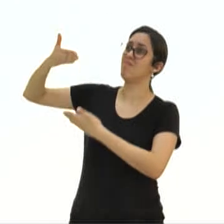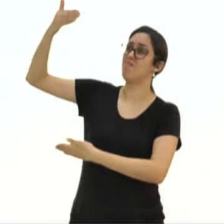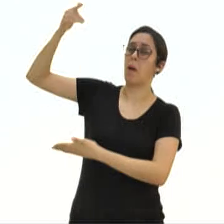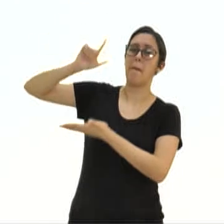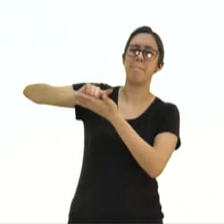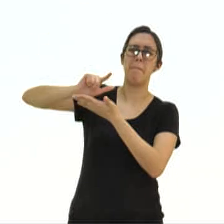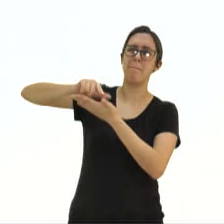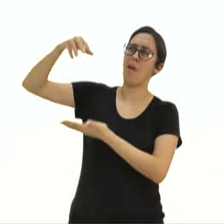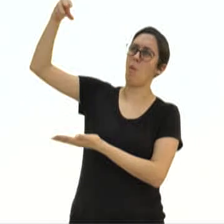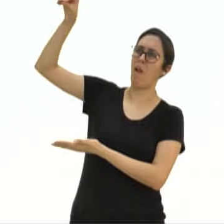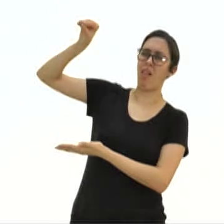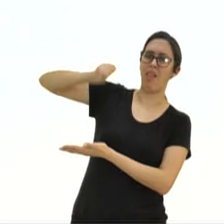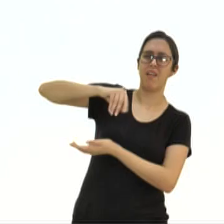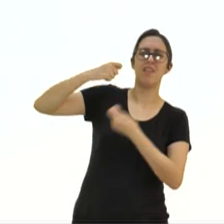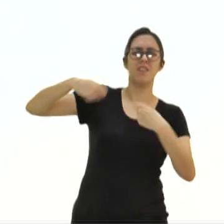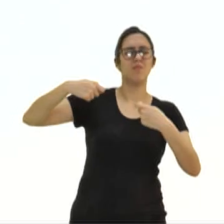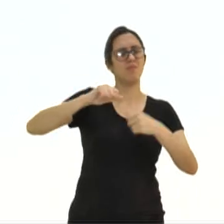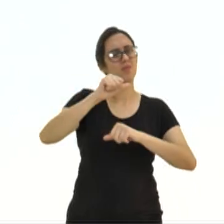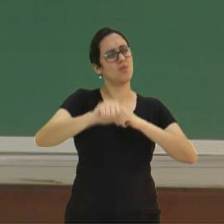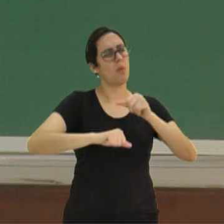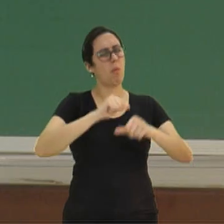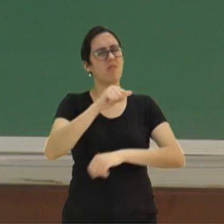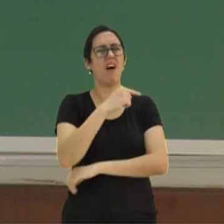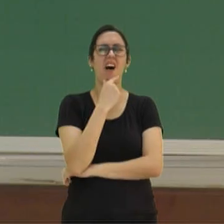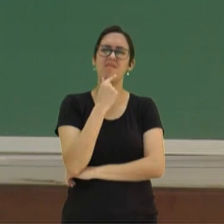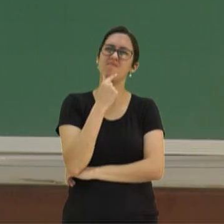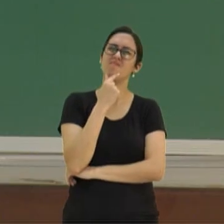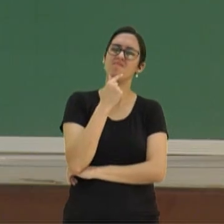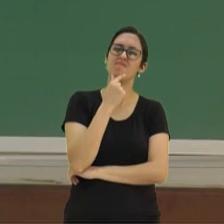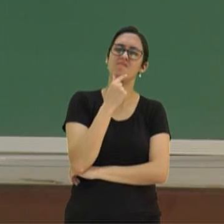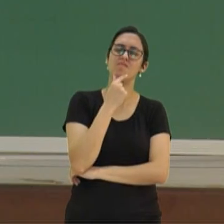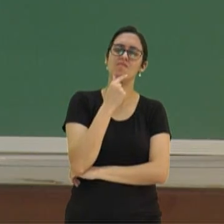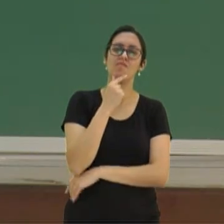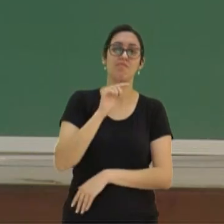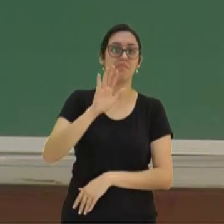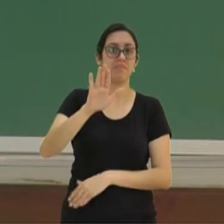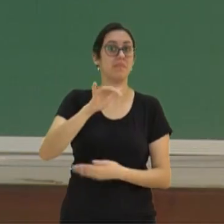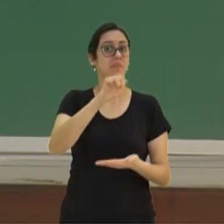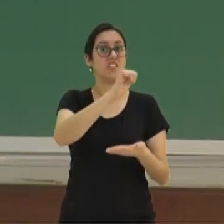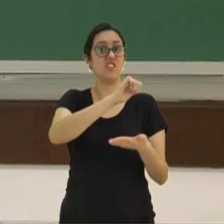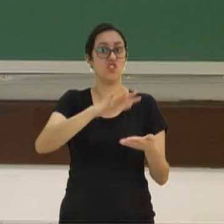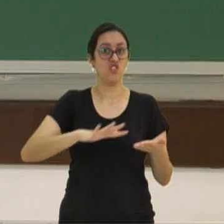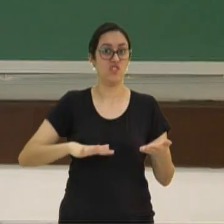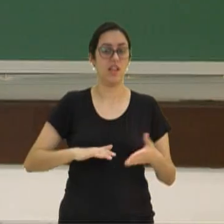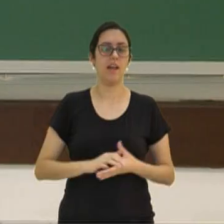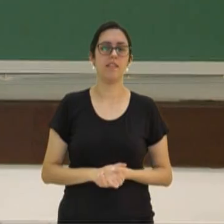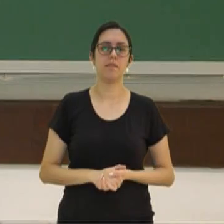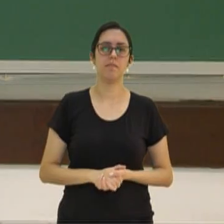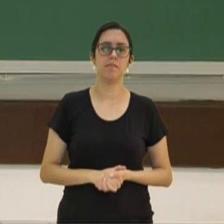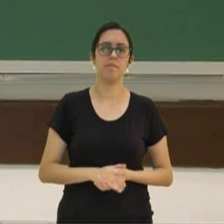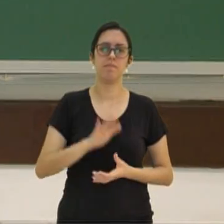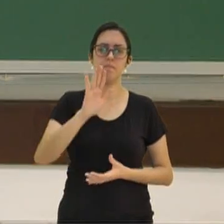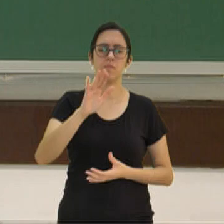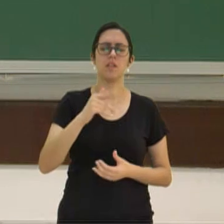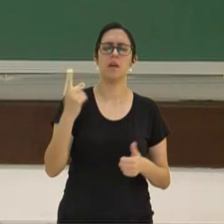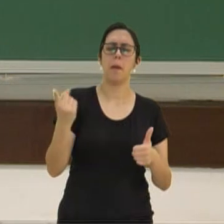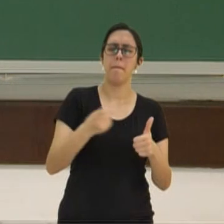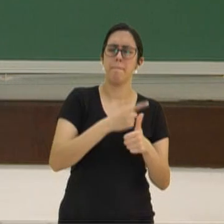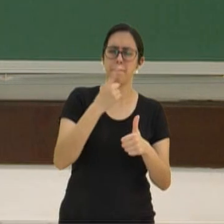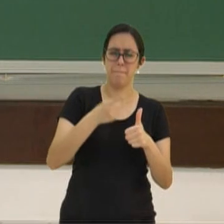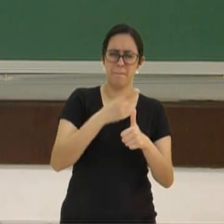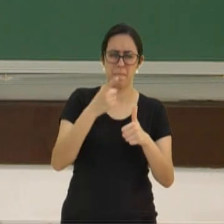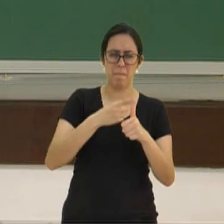pouco como se falasse consigo. Olha um exercício para você aí. Na primeira parte do conto,